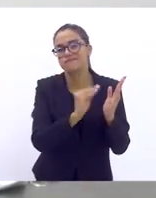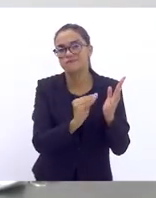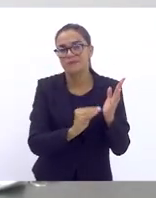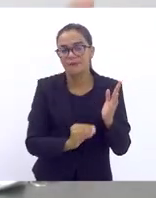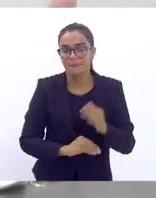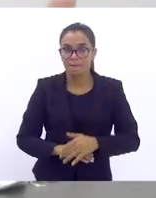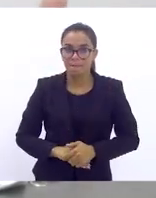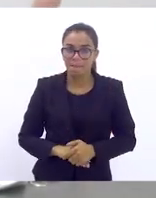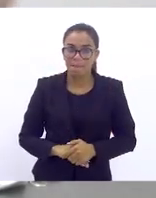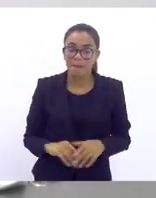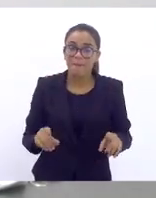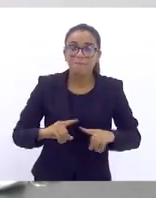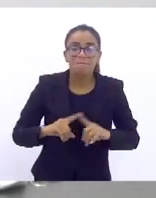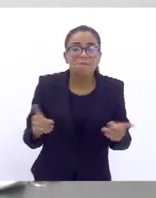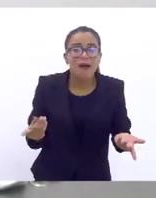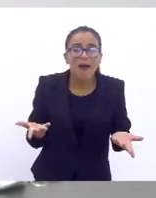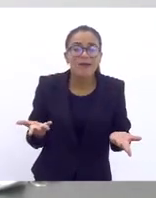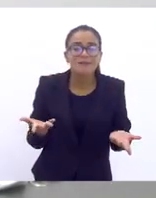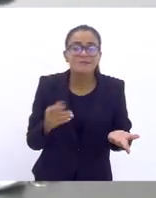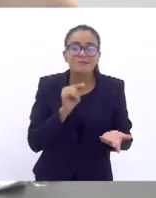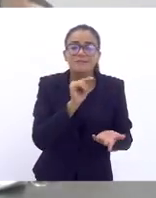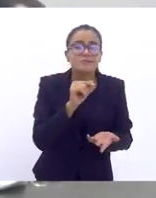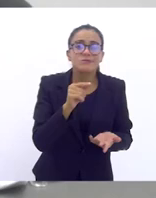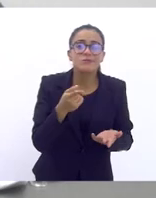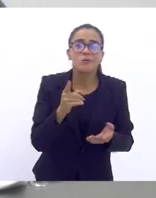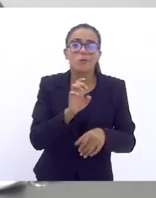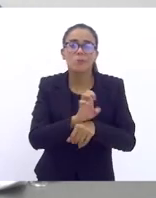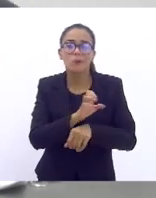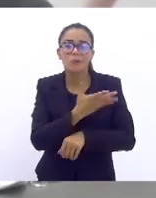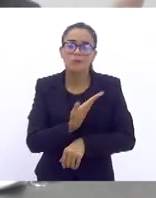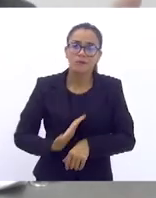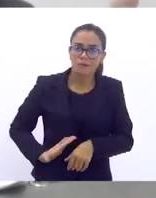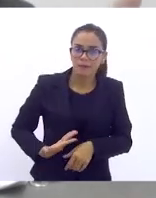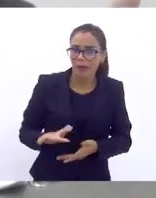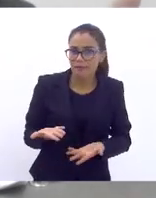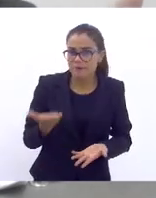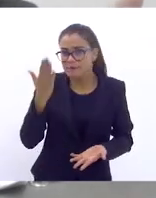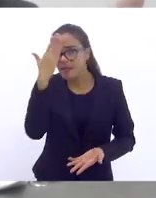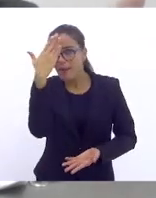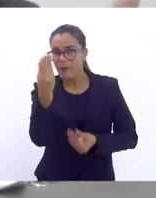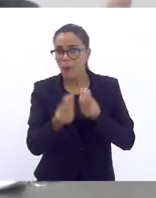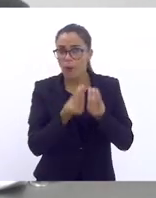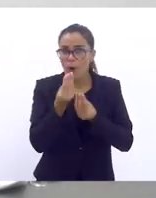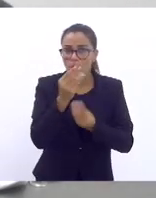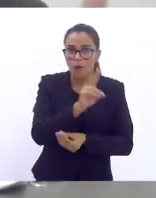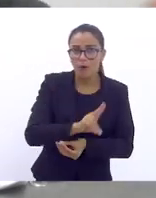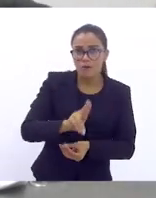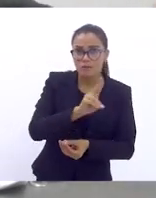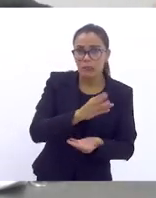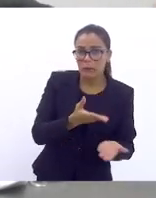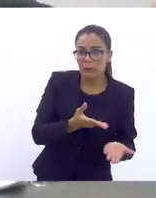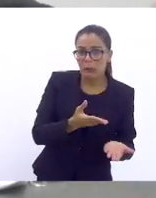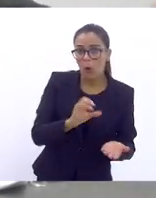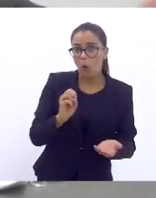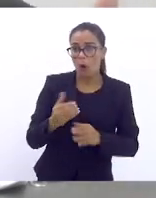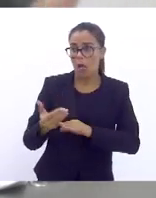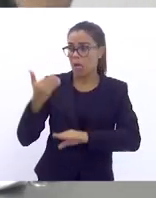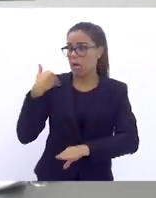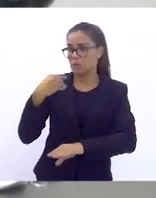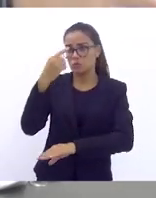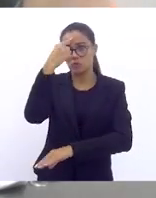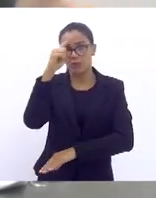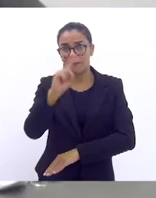Mas qual é a direção do estado realmente eu não sei oi não sabia